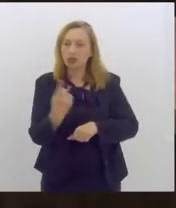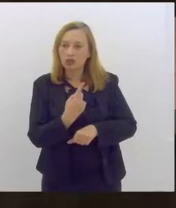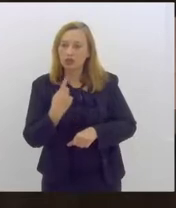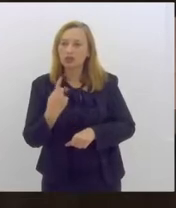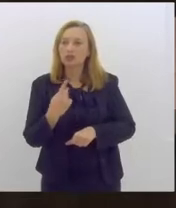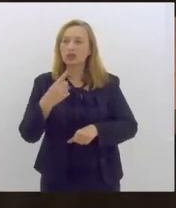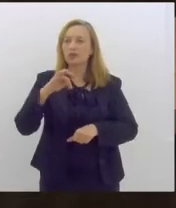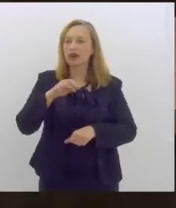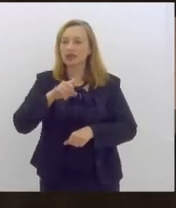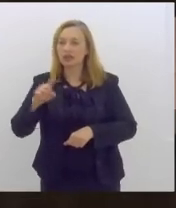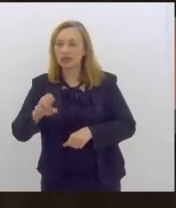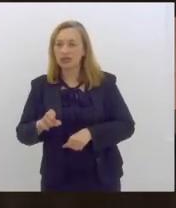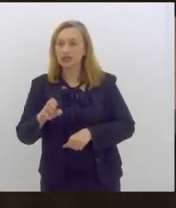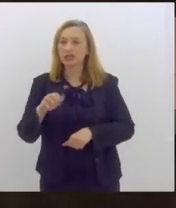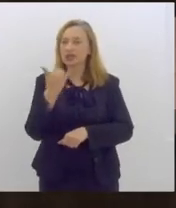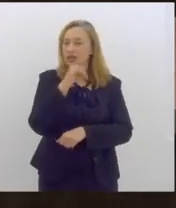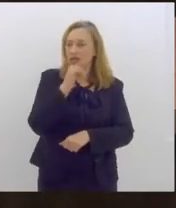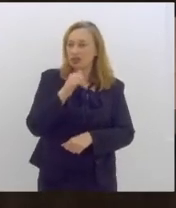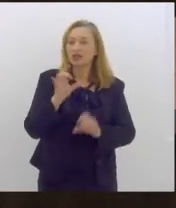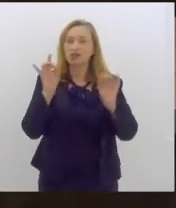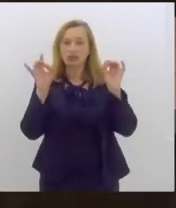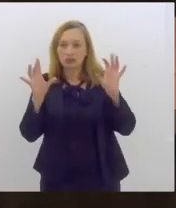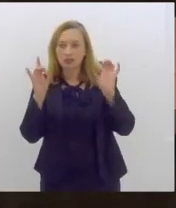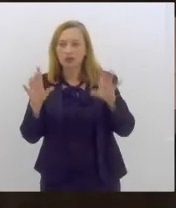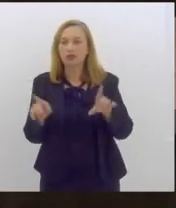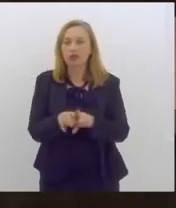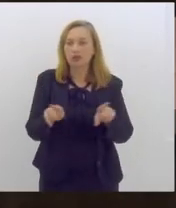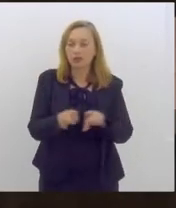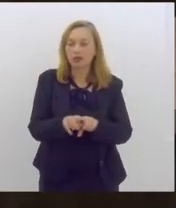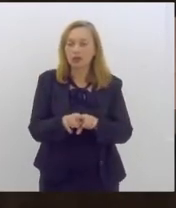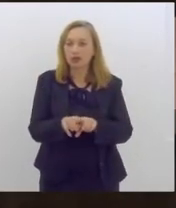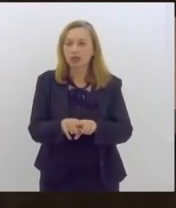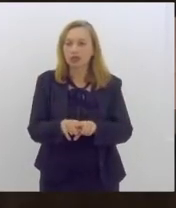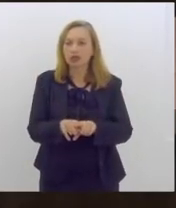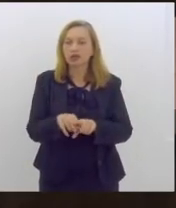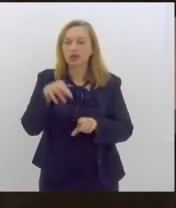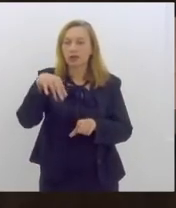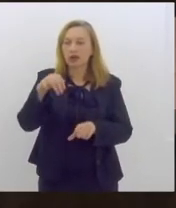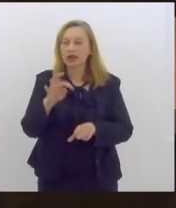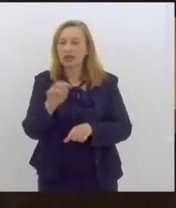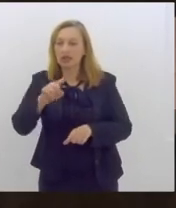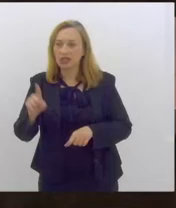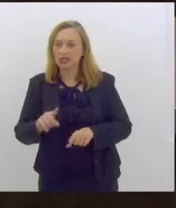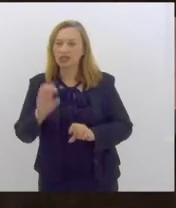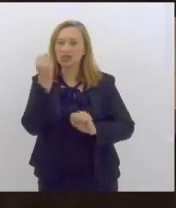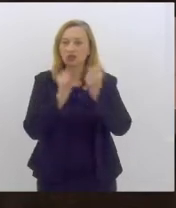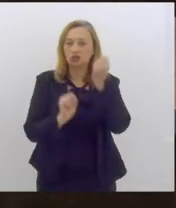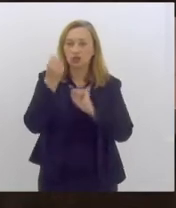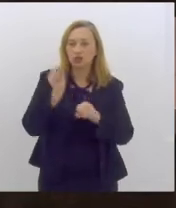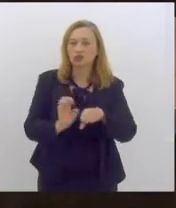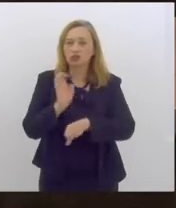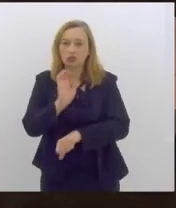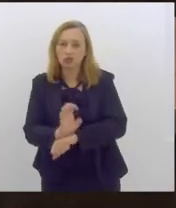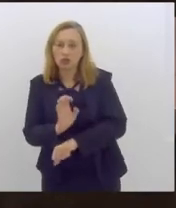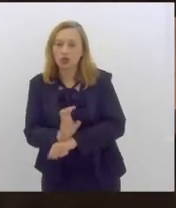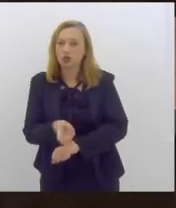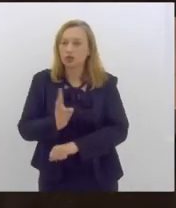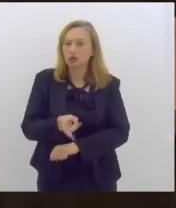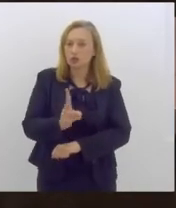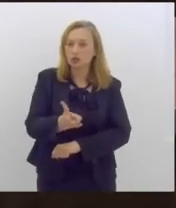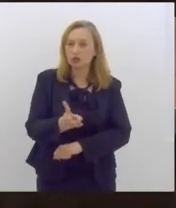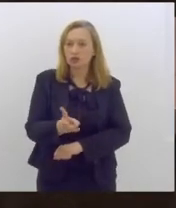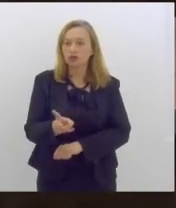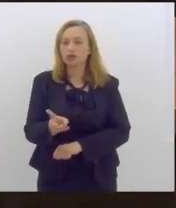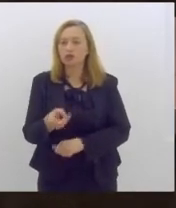nossa matriz energética e de no nosso caso especial também na nossa Matriz em de industrialização do estado que continua